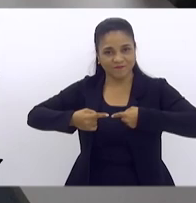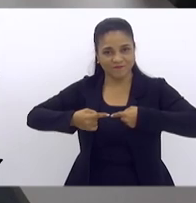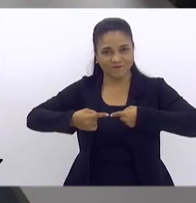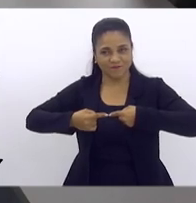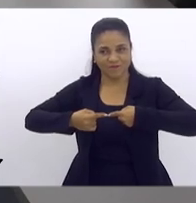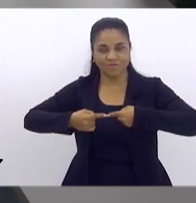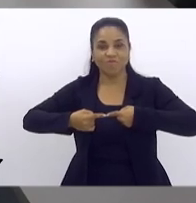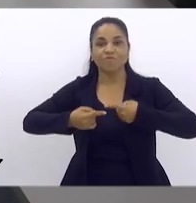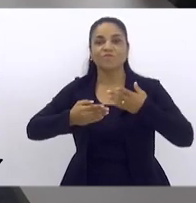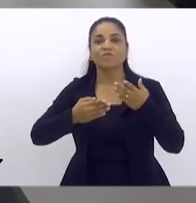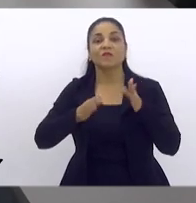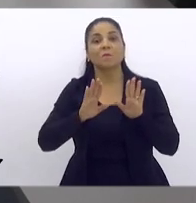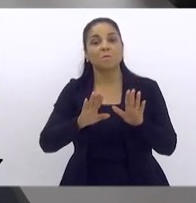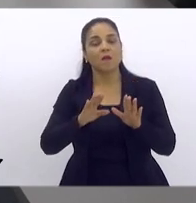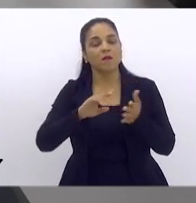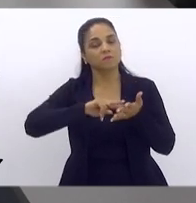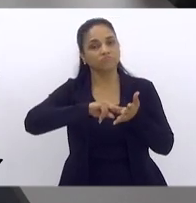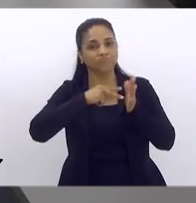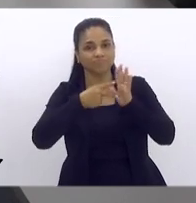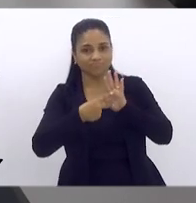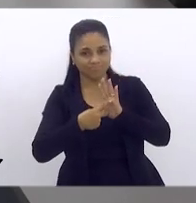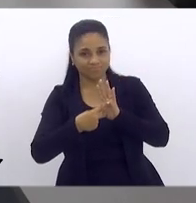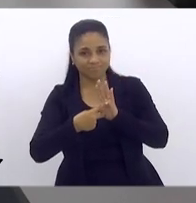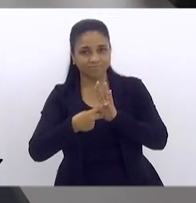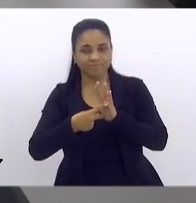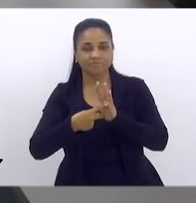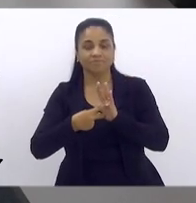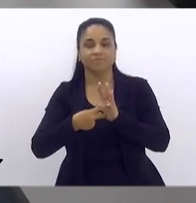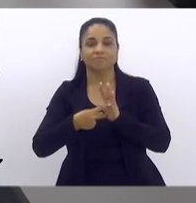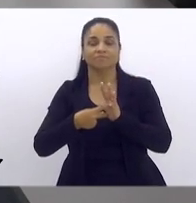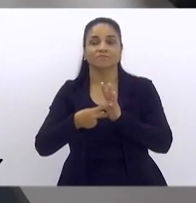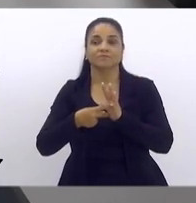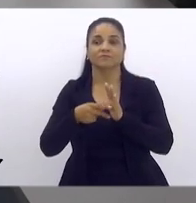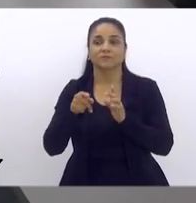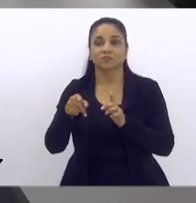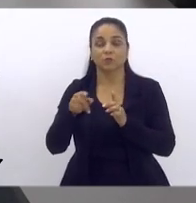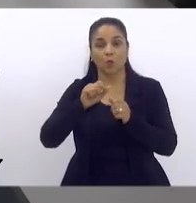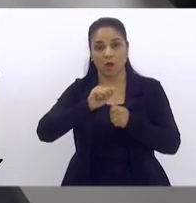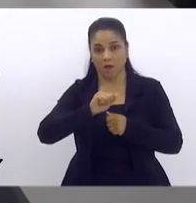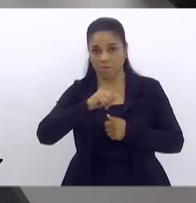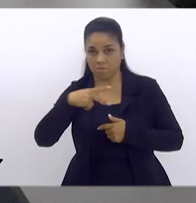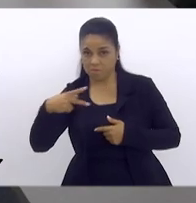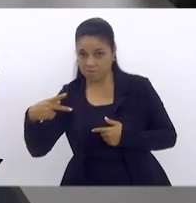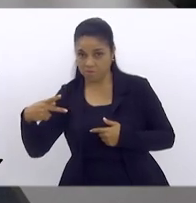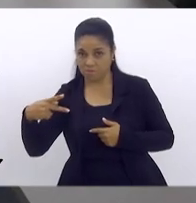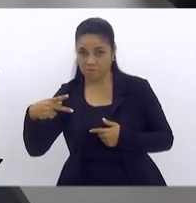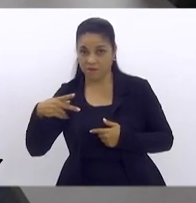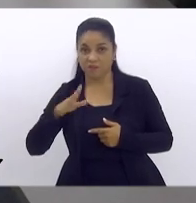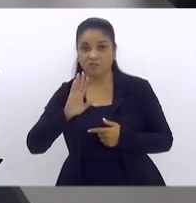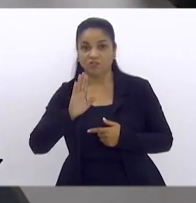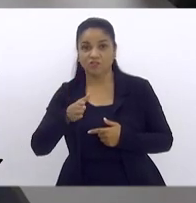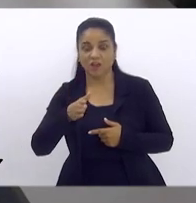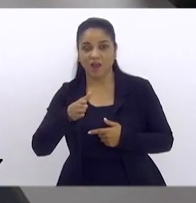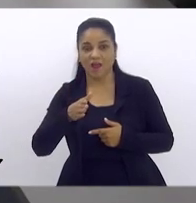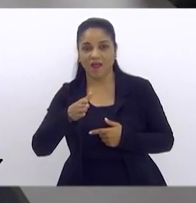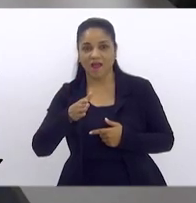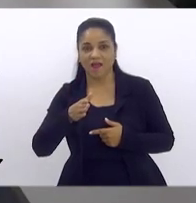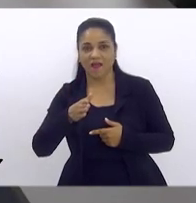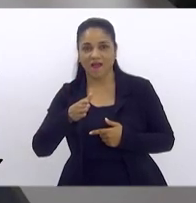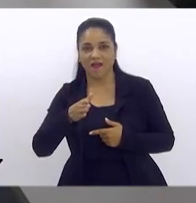forem né mas eu acho que nesse sentido aí é que quando você coloca esse aplicativo você já passa régua